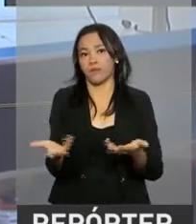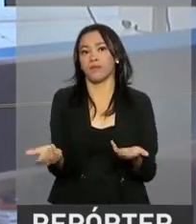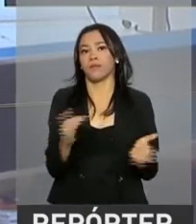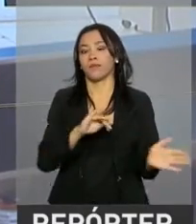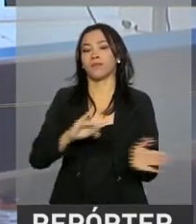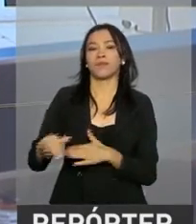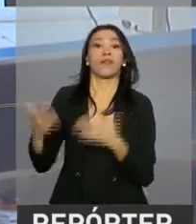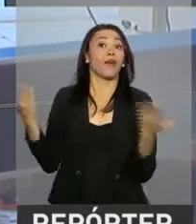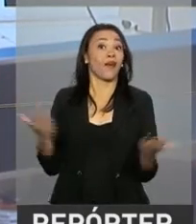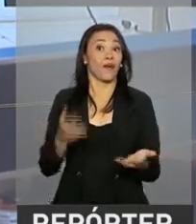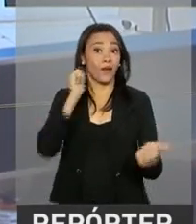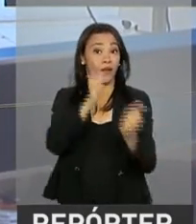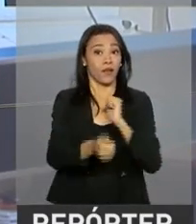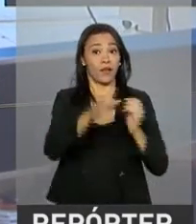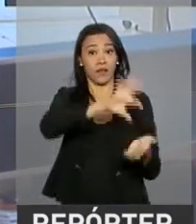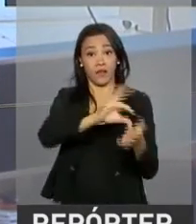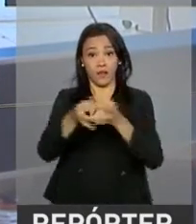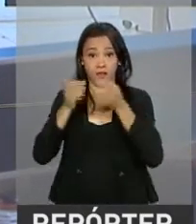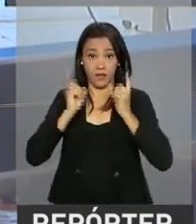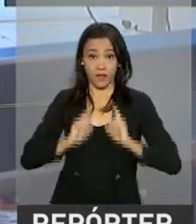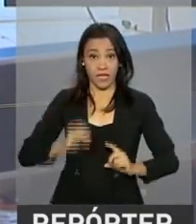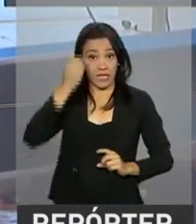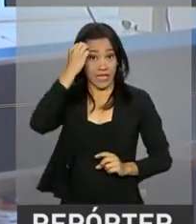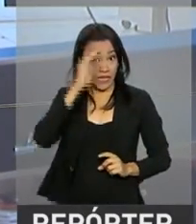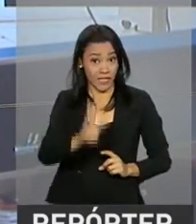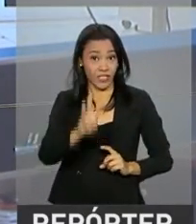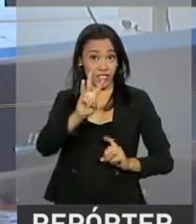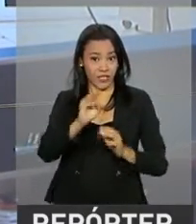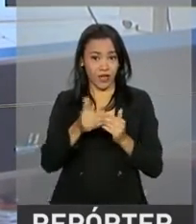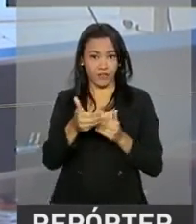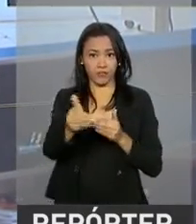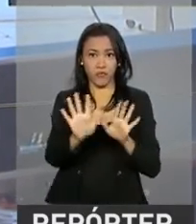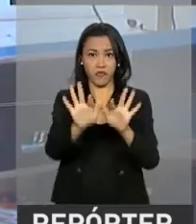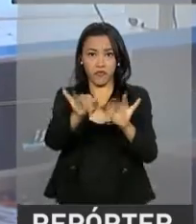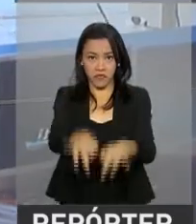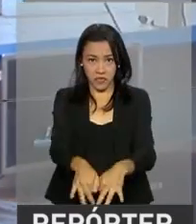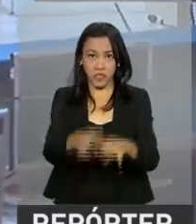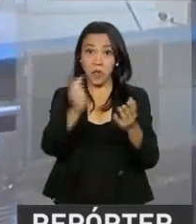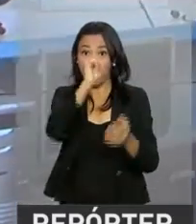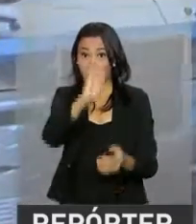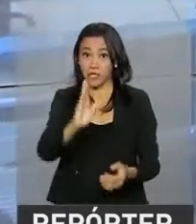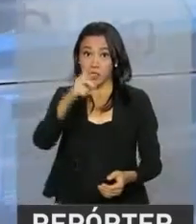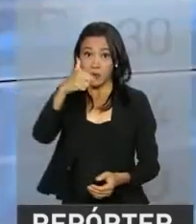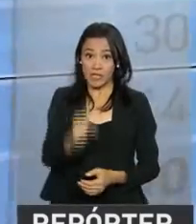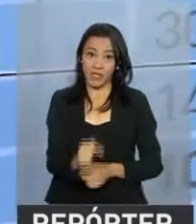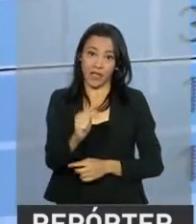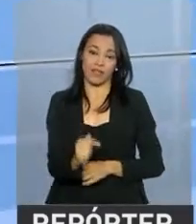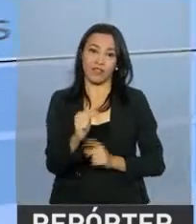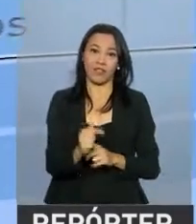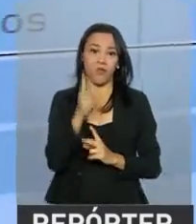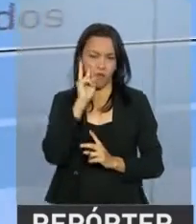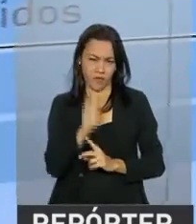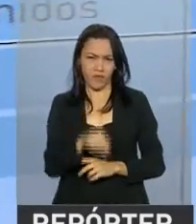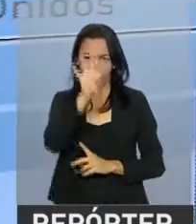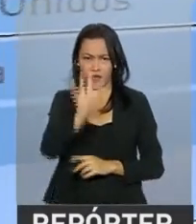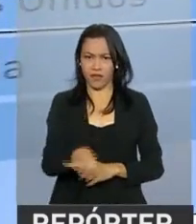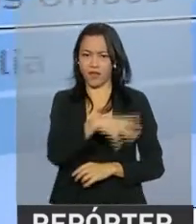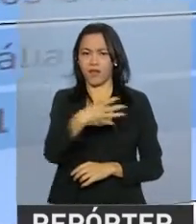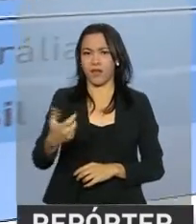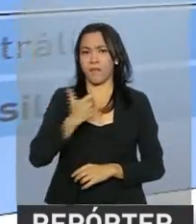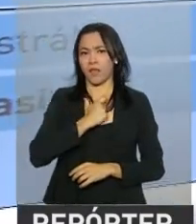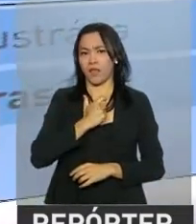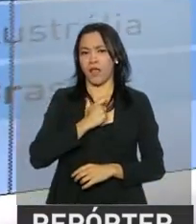e vamos falar Tipo paralimpíadas agora estamos a três dias do encerramento dos jogos que o Brasil está em sétimo lugar 10 Quadro de medalhas